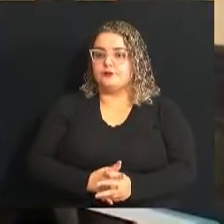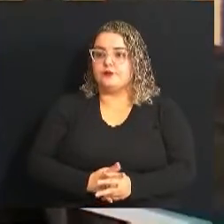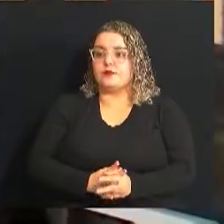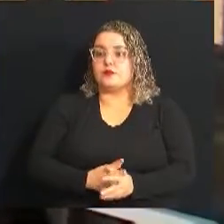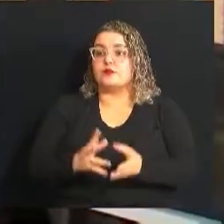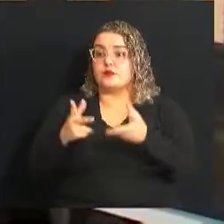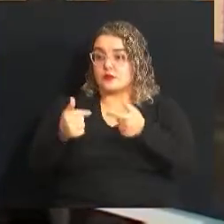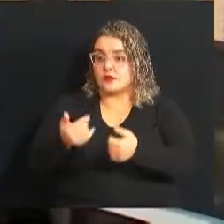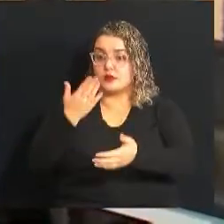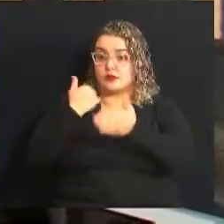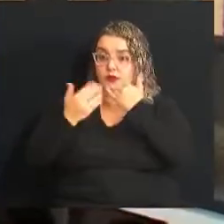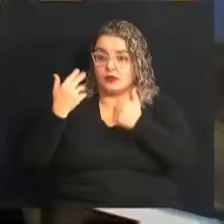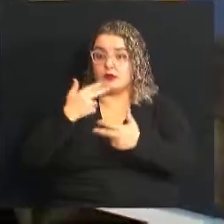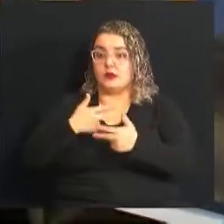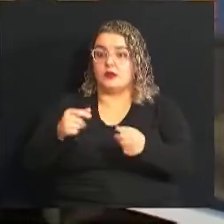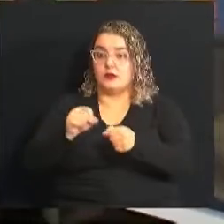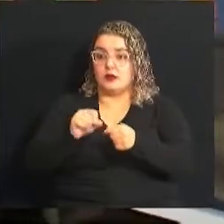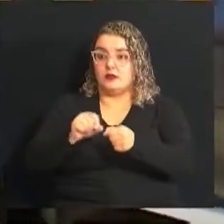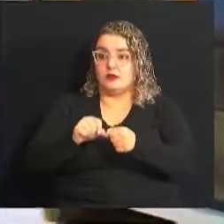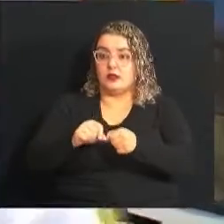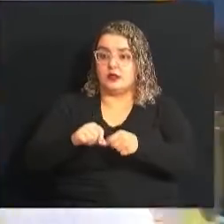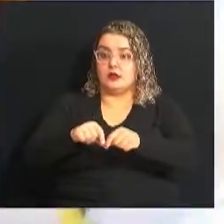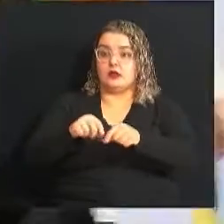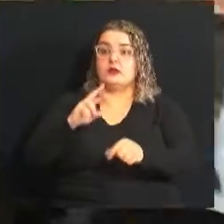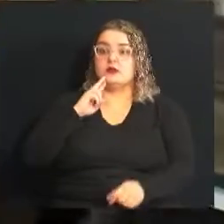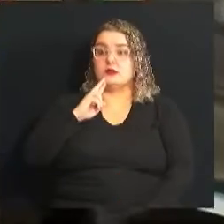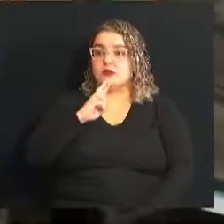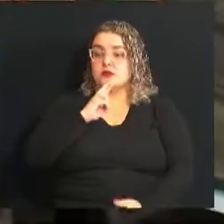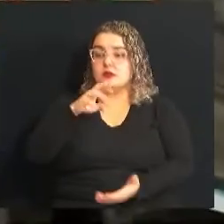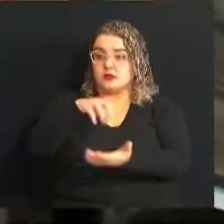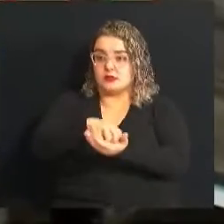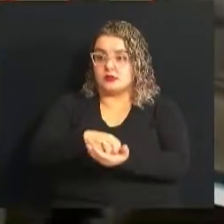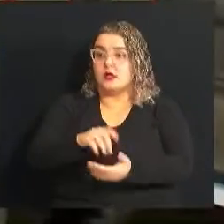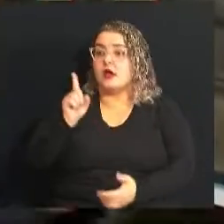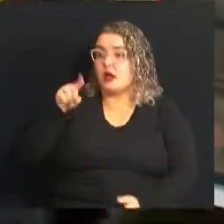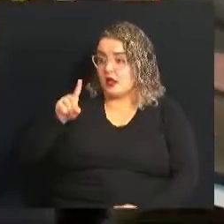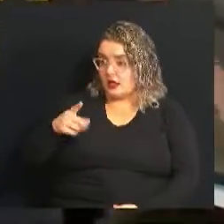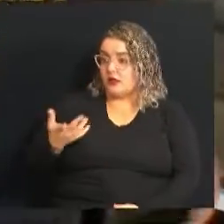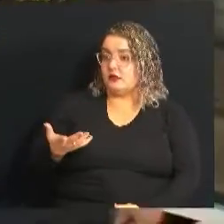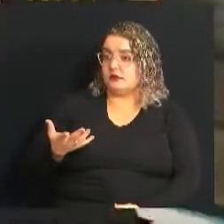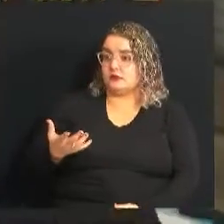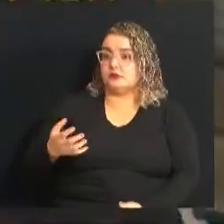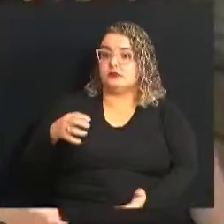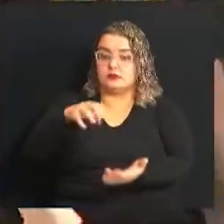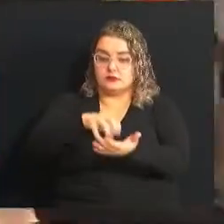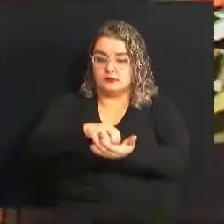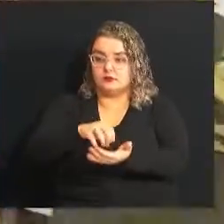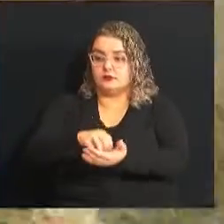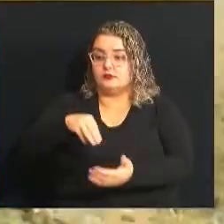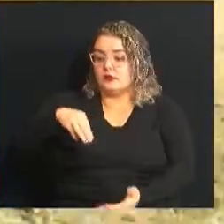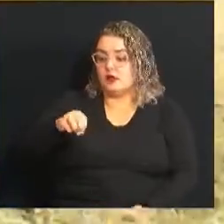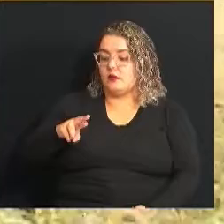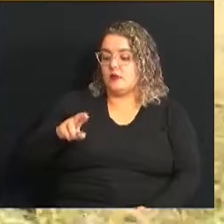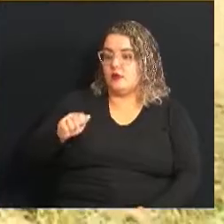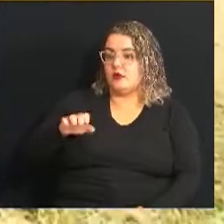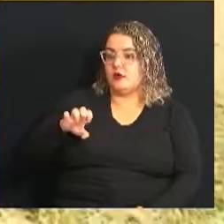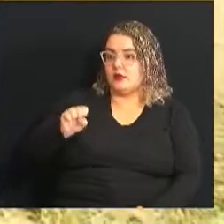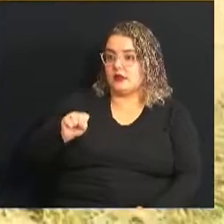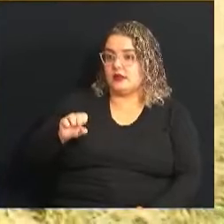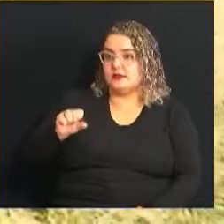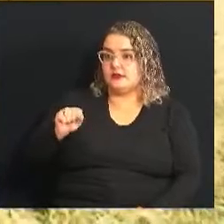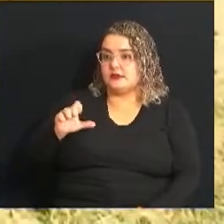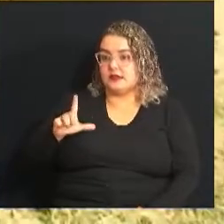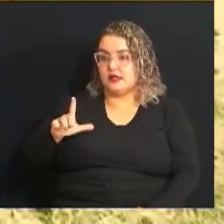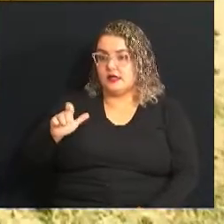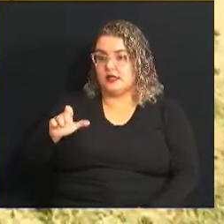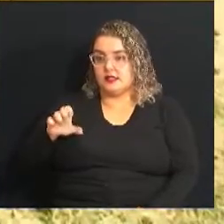são feitas nesse restaurante central? Isso, lá na nossa unidade, lá da Moraes Salles 384, e depois